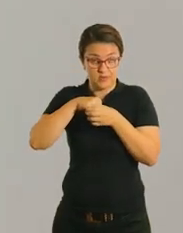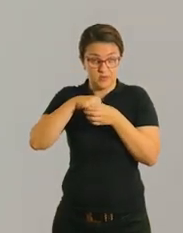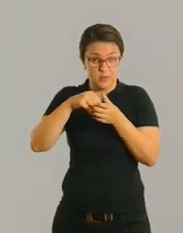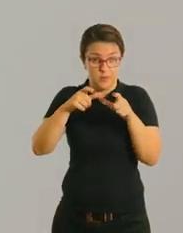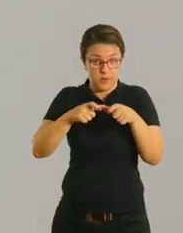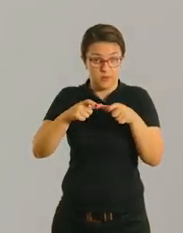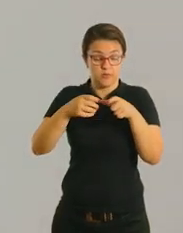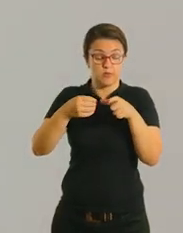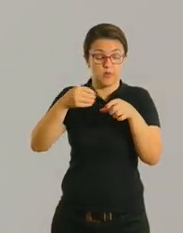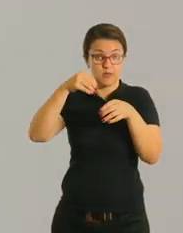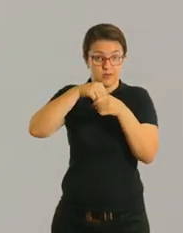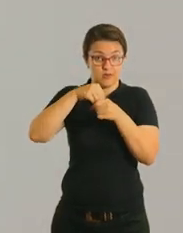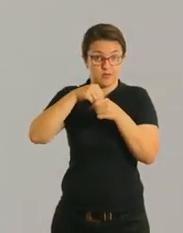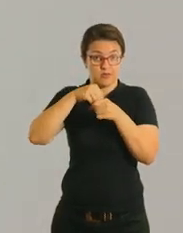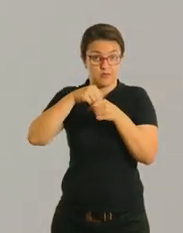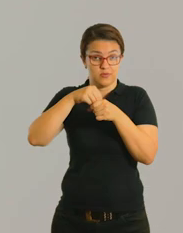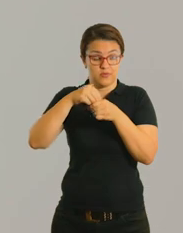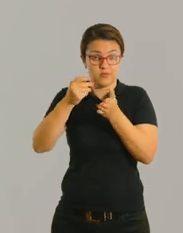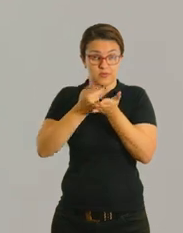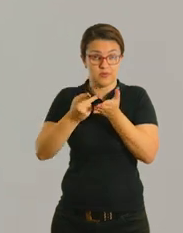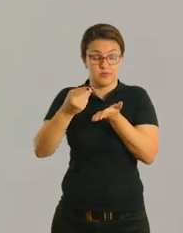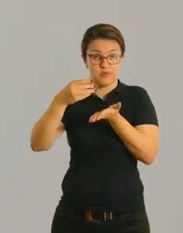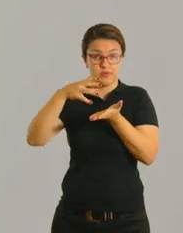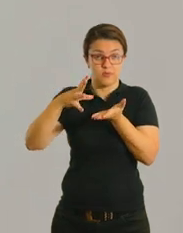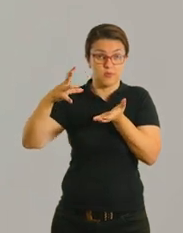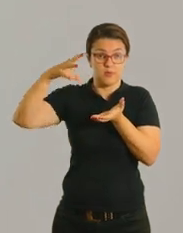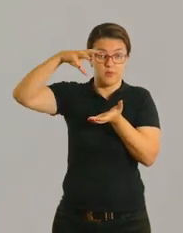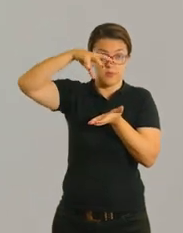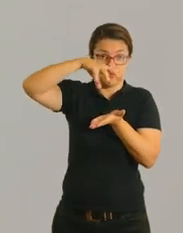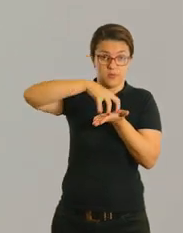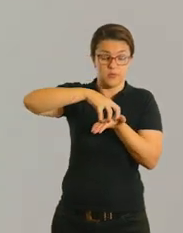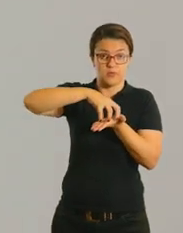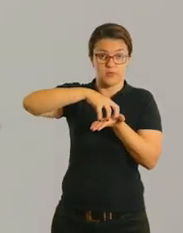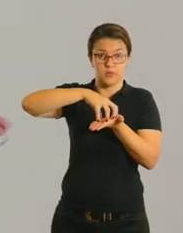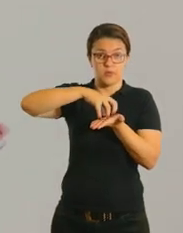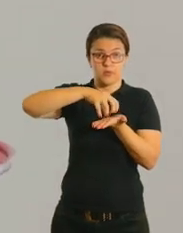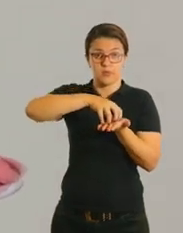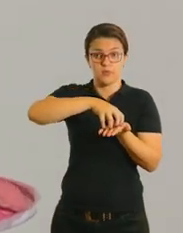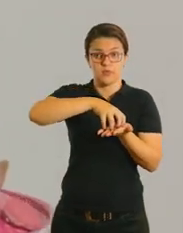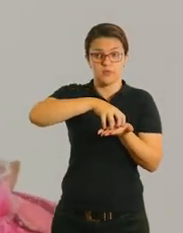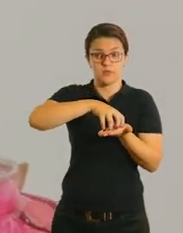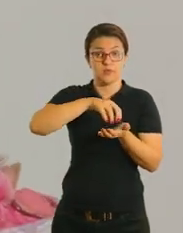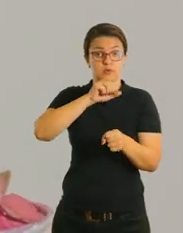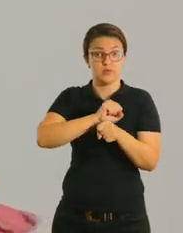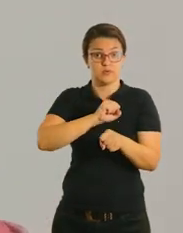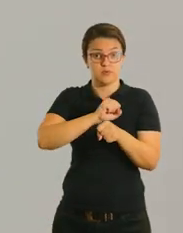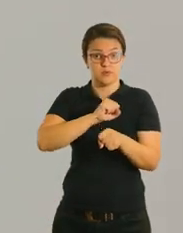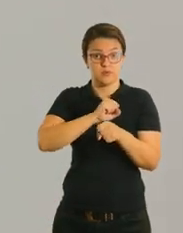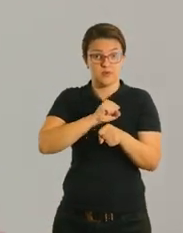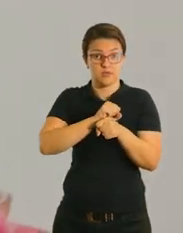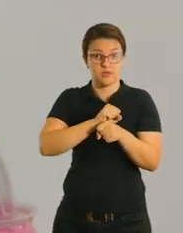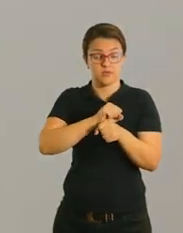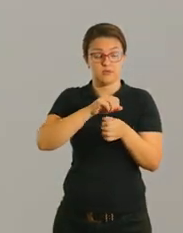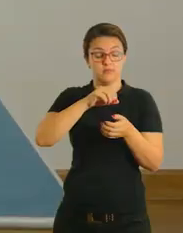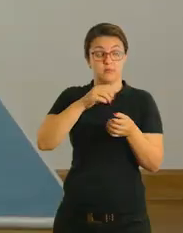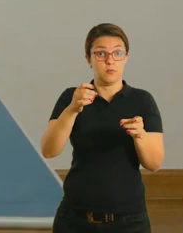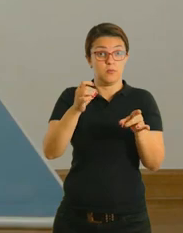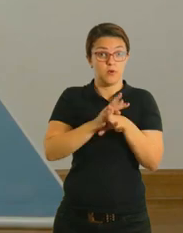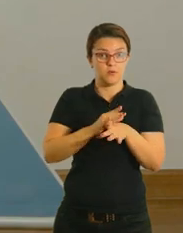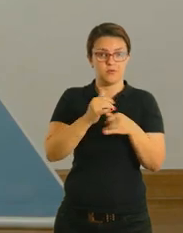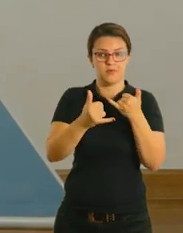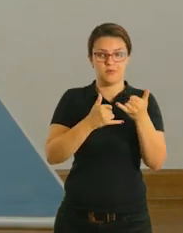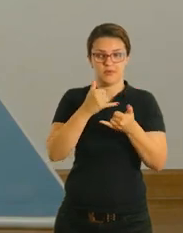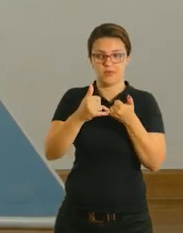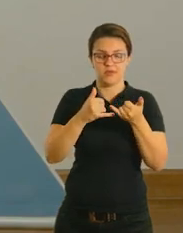a tampinha que vocês vão fechar o disco voador. E aí é só esperar secar e partir